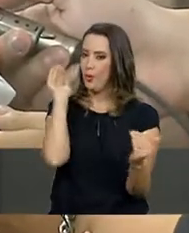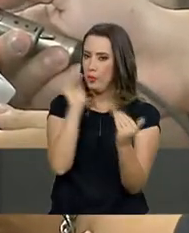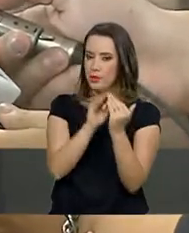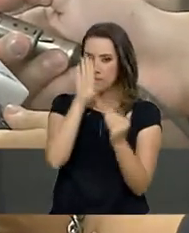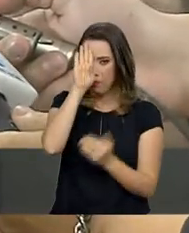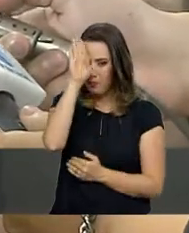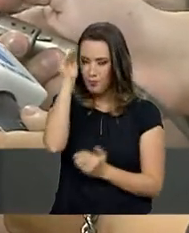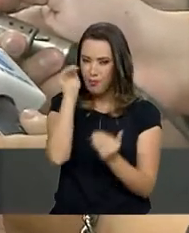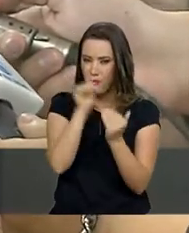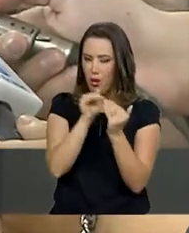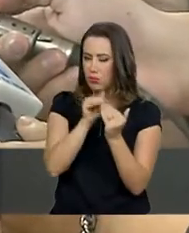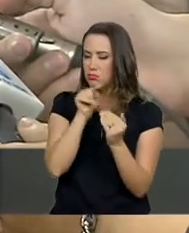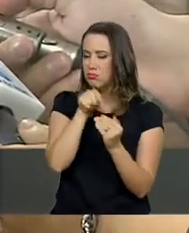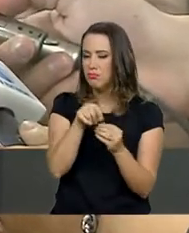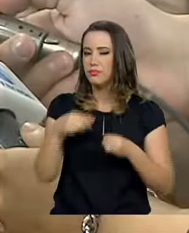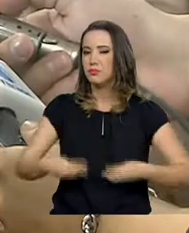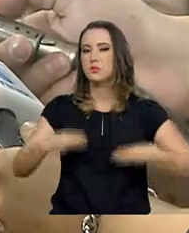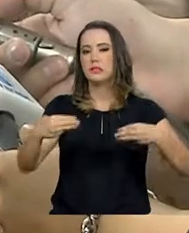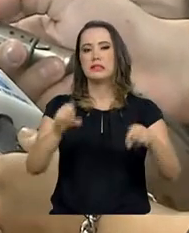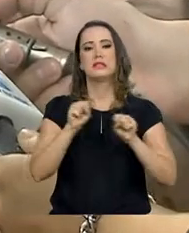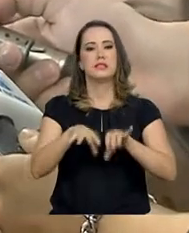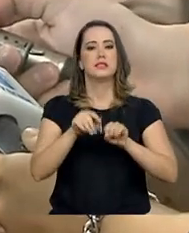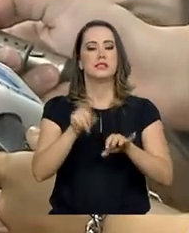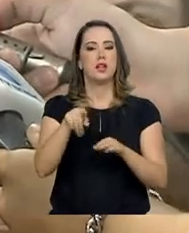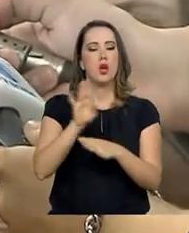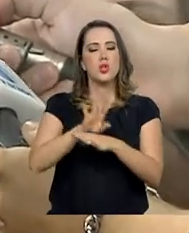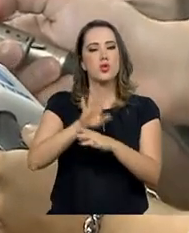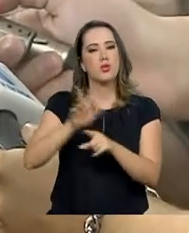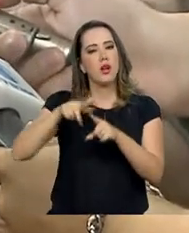volta para apoiar na recuperação.